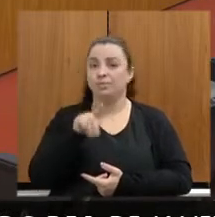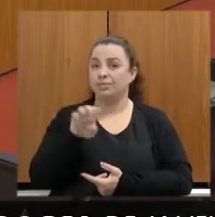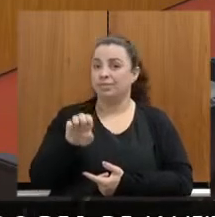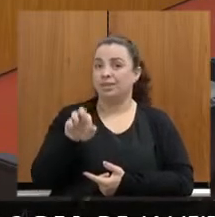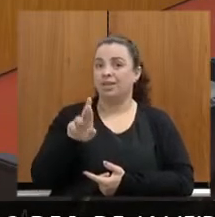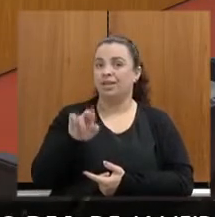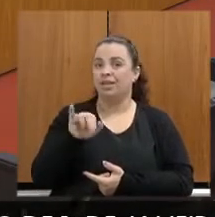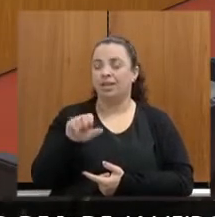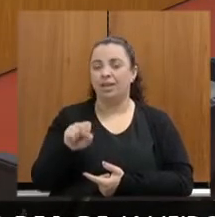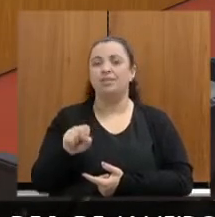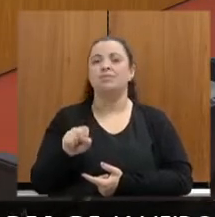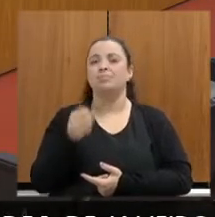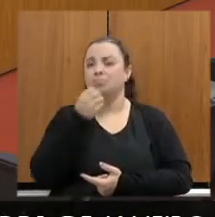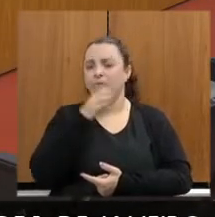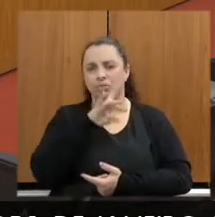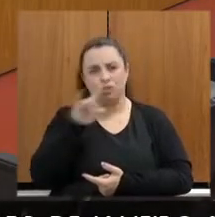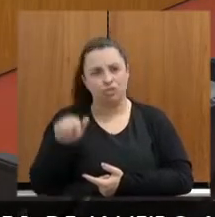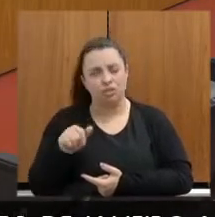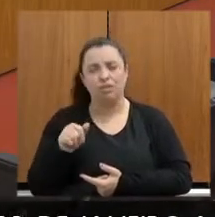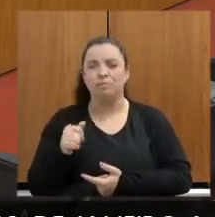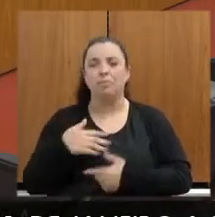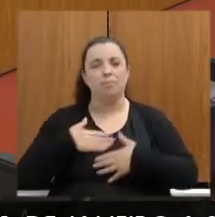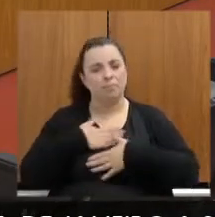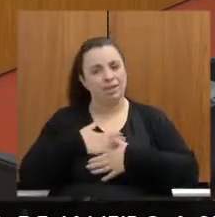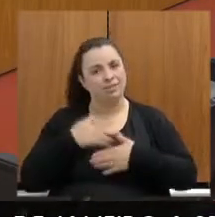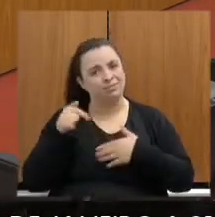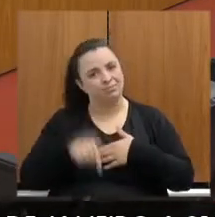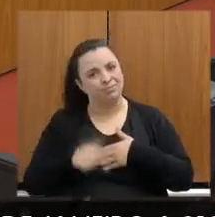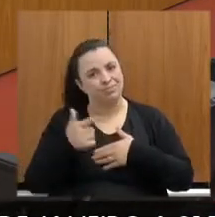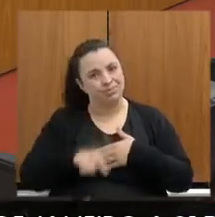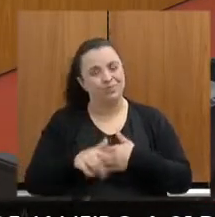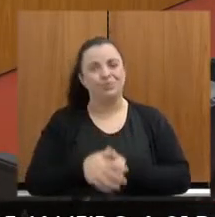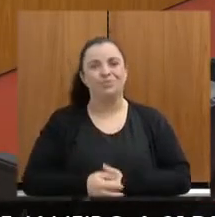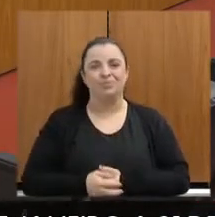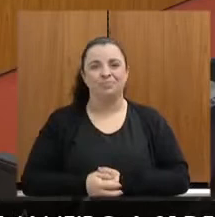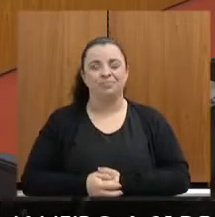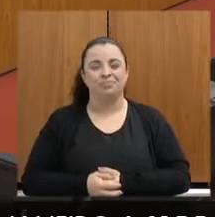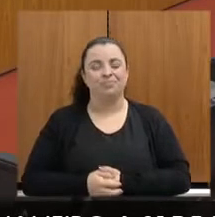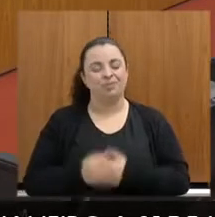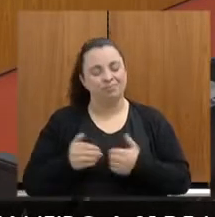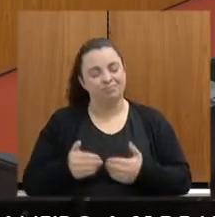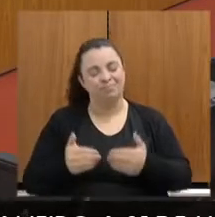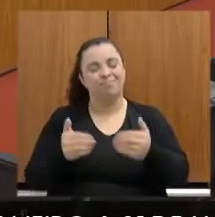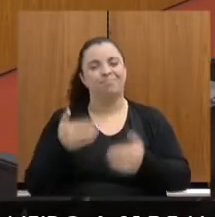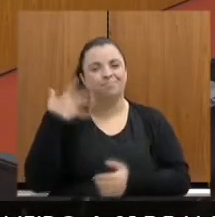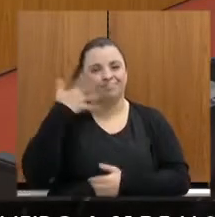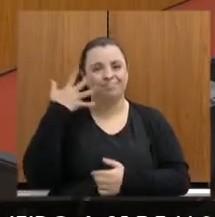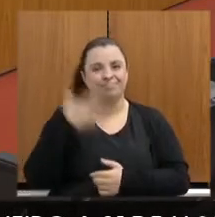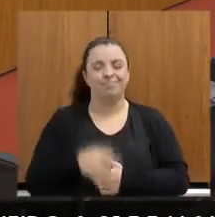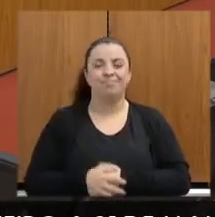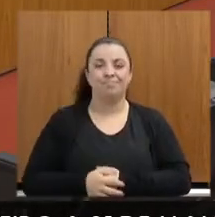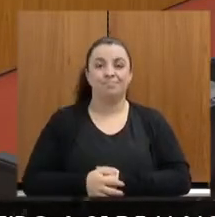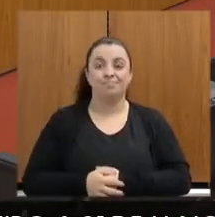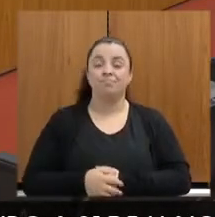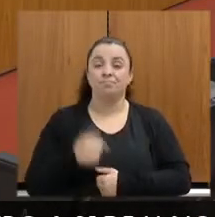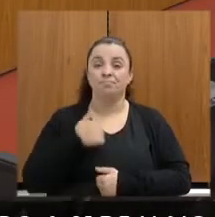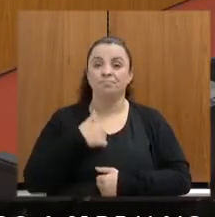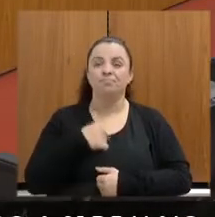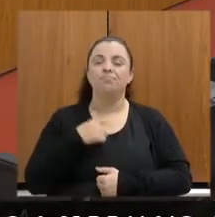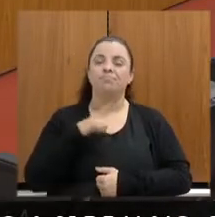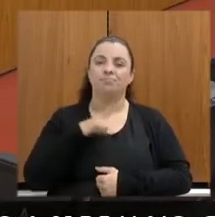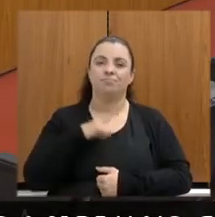volta então vamos lá tem uma televisão pertinho aqui fica melhor eu trouxe